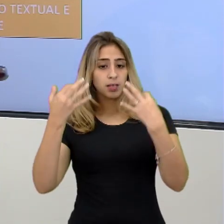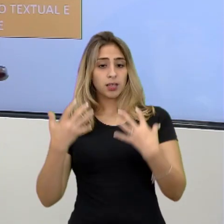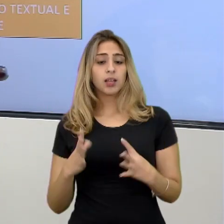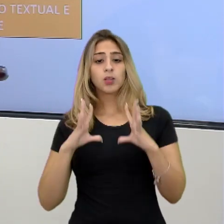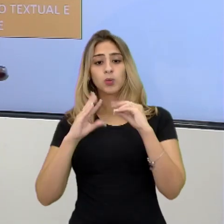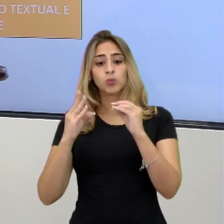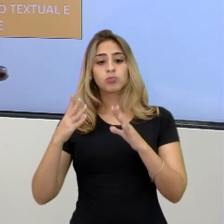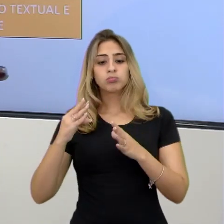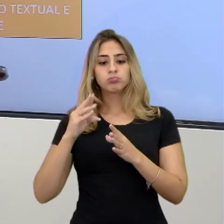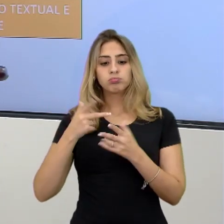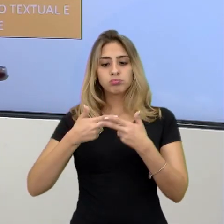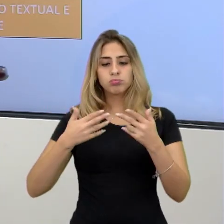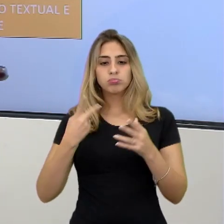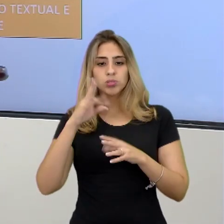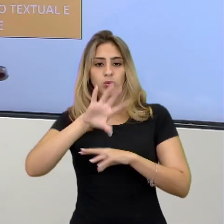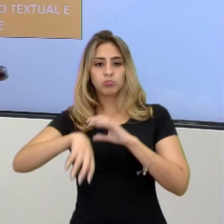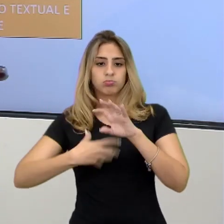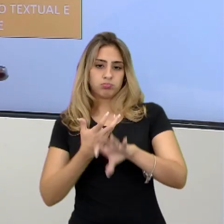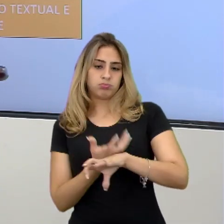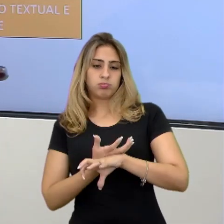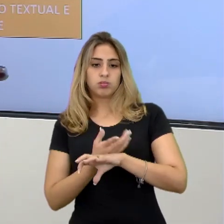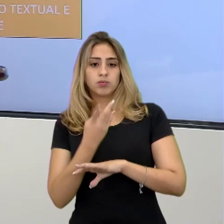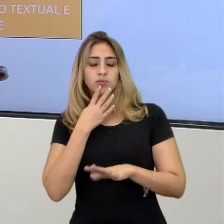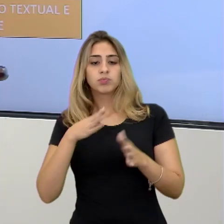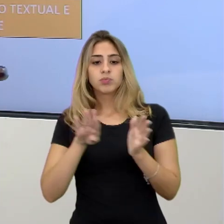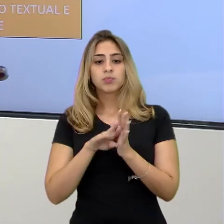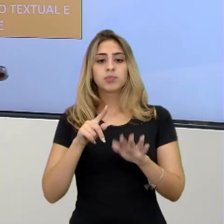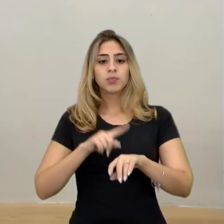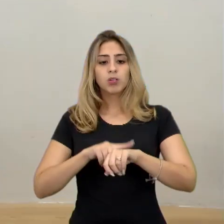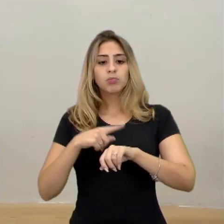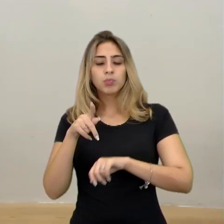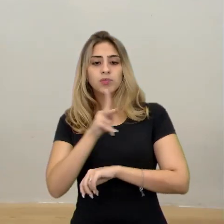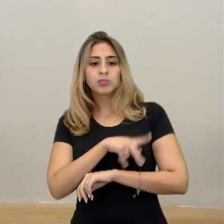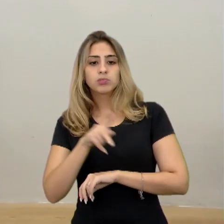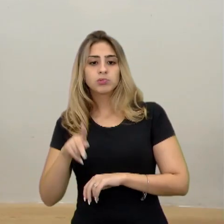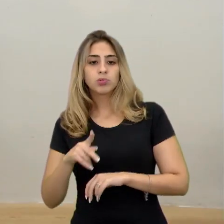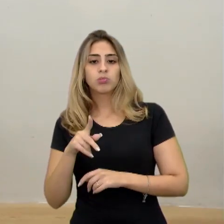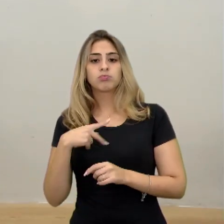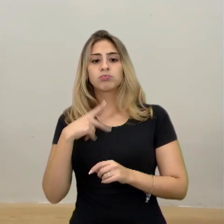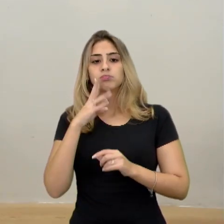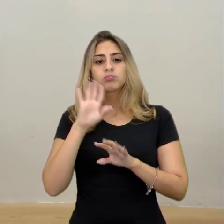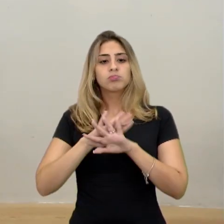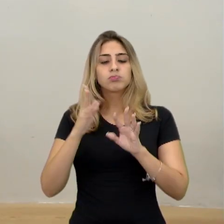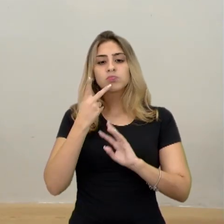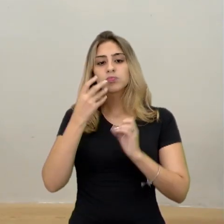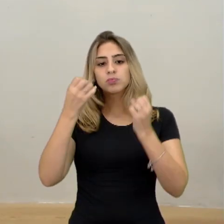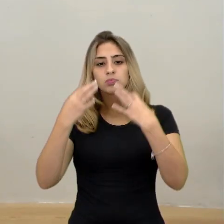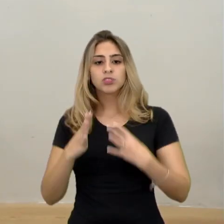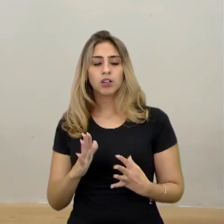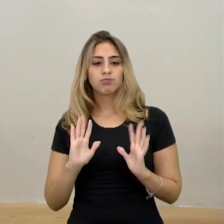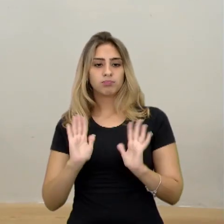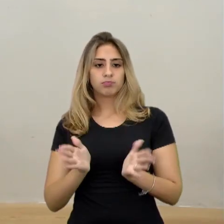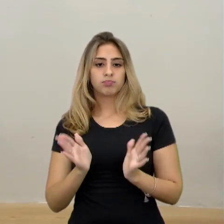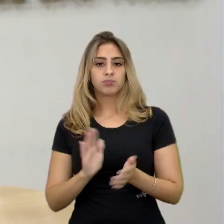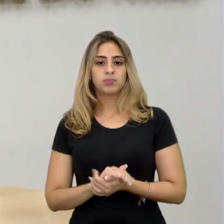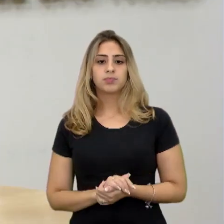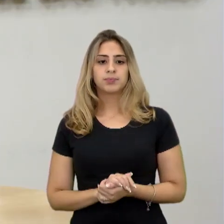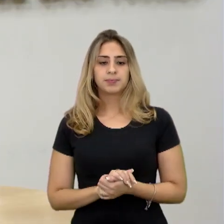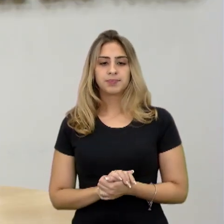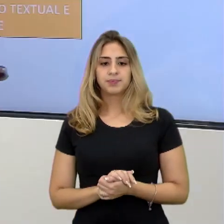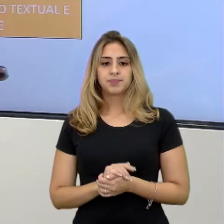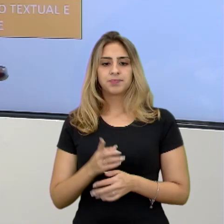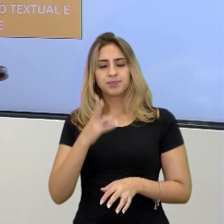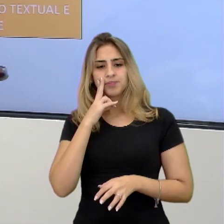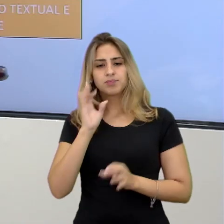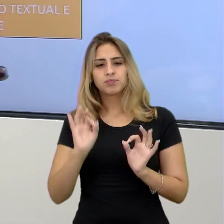todo o percurso do seu componente. Vai chegar uma hora, professor Kleber, que a gente nem vai precisar mais falar disso, que eles já saberão, né? Que eles vão... com certeza. Né?